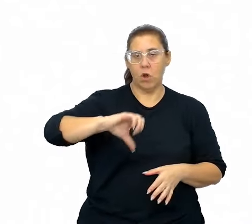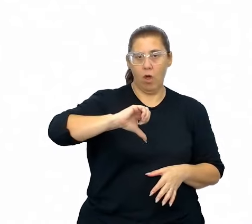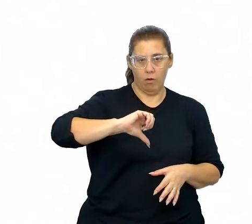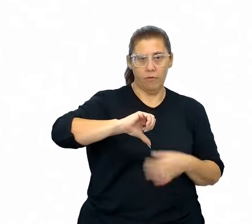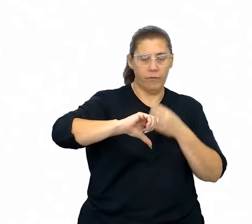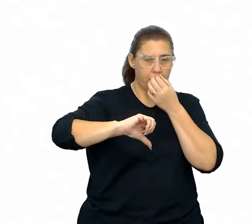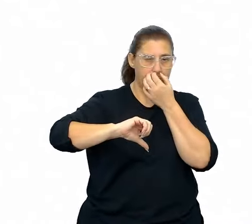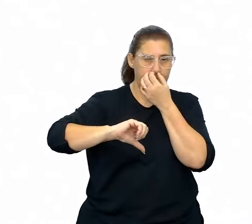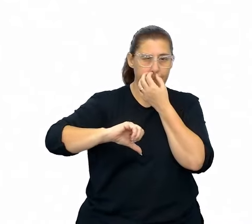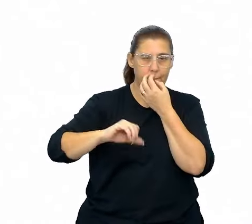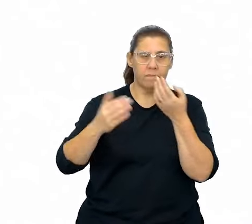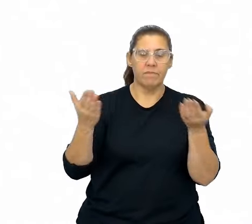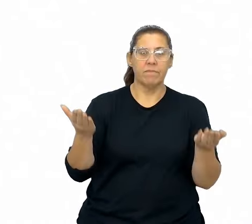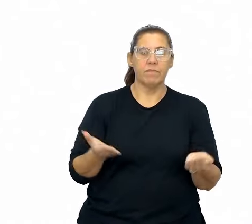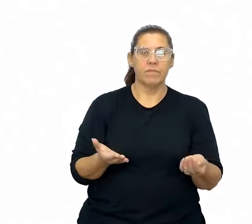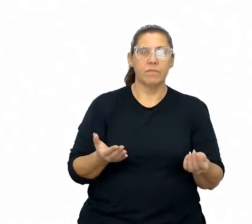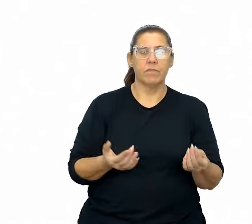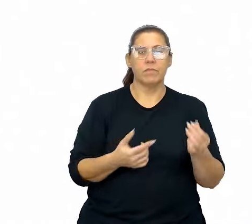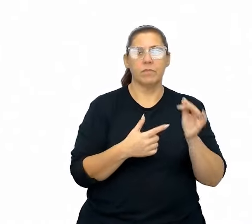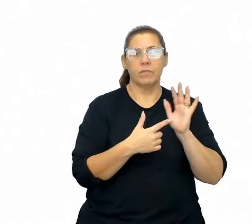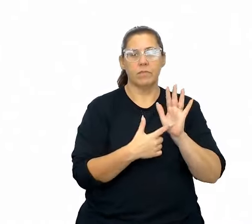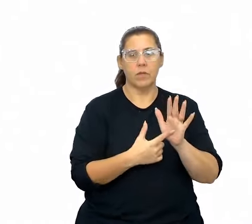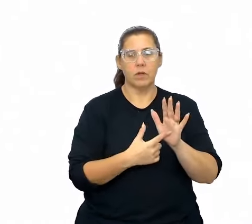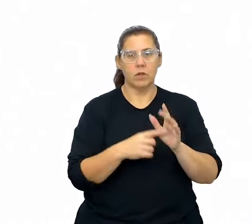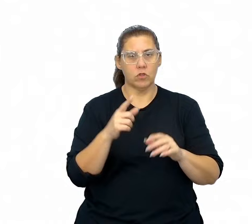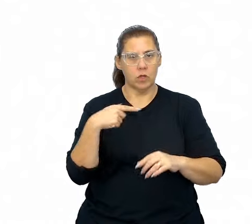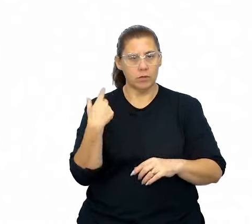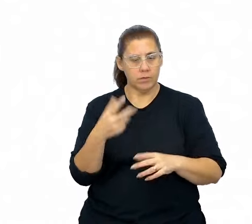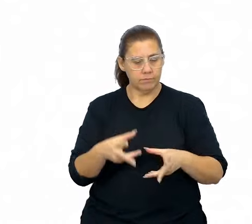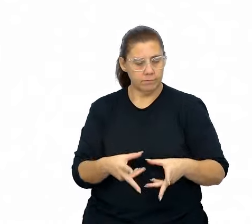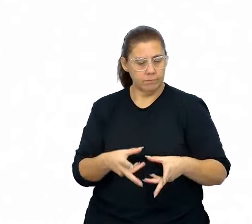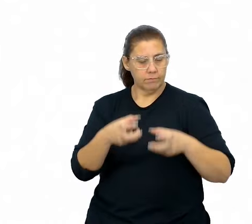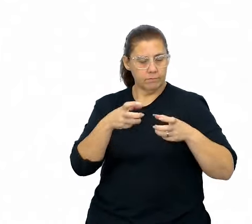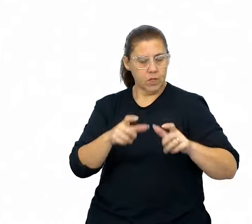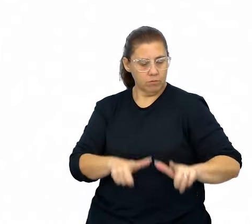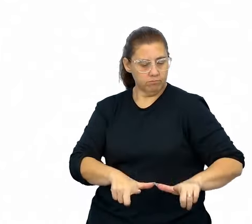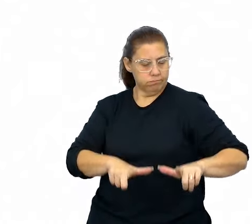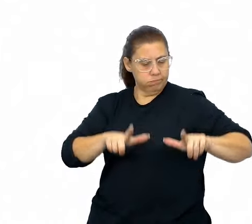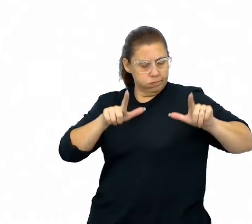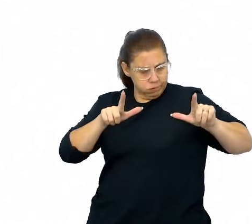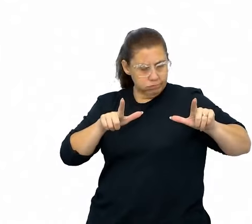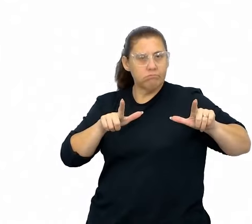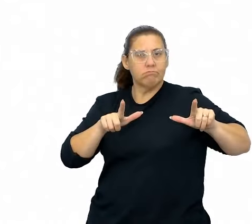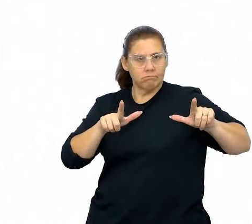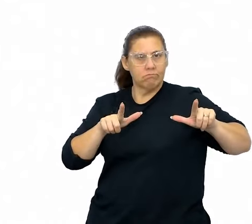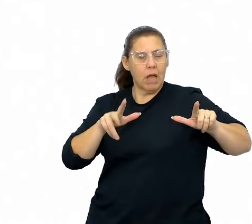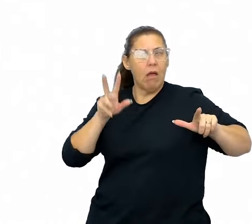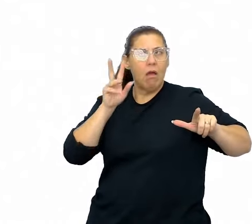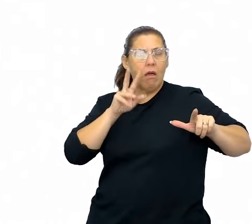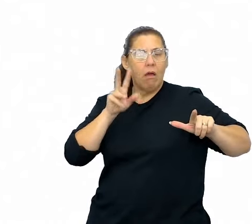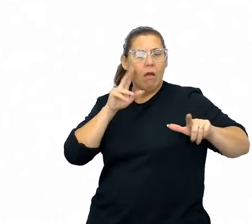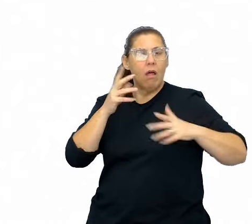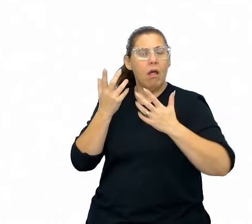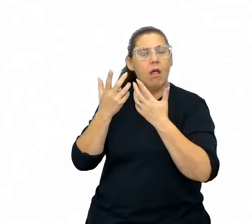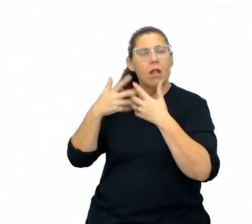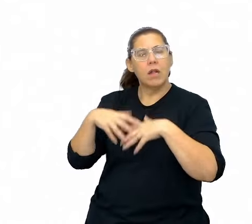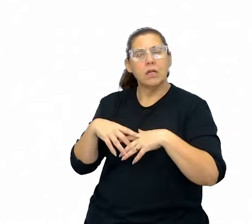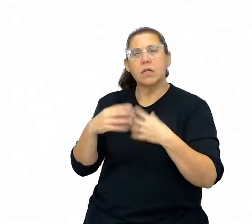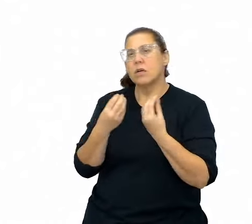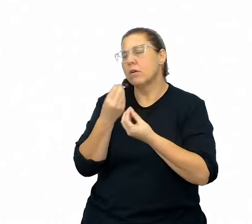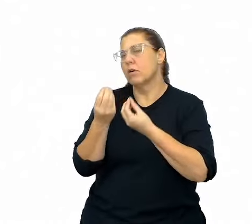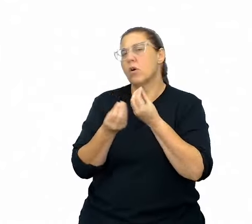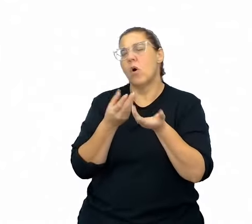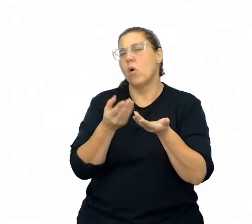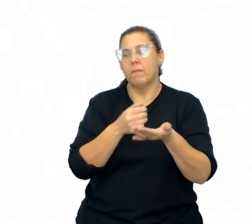atividades. Chegou a hora de colocarmos uma lupa sobre algumas atividades e de refletirmos sobre